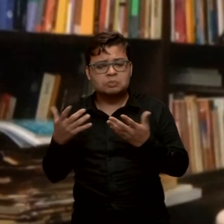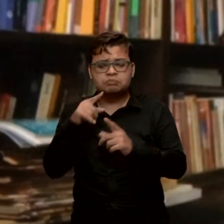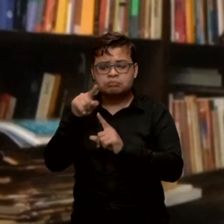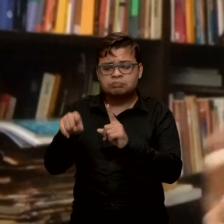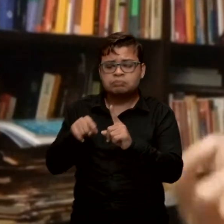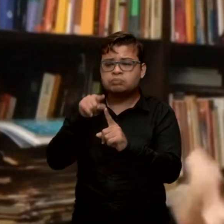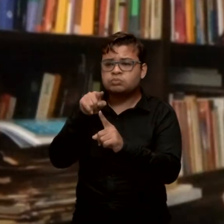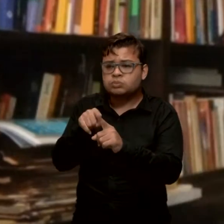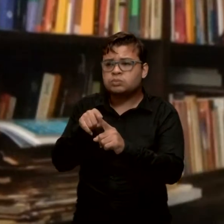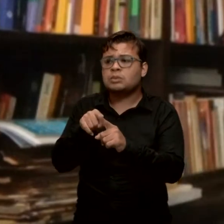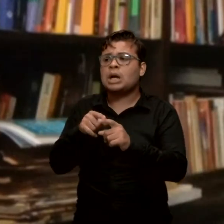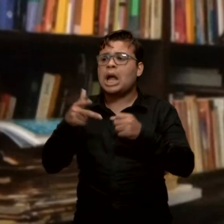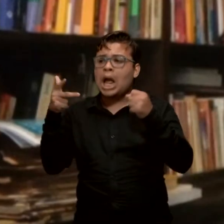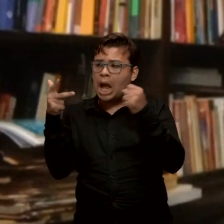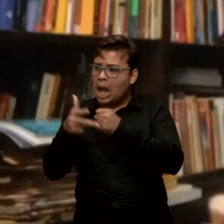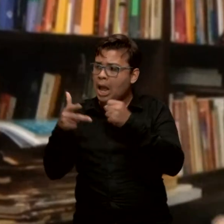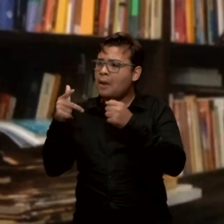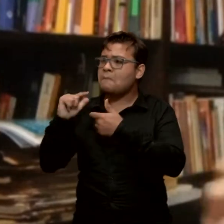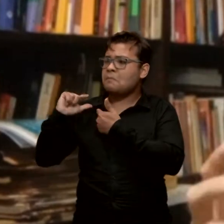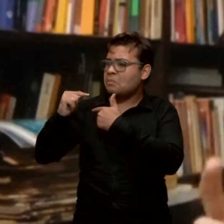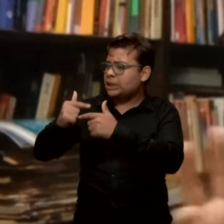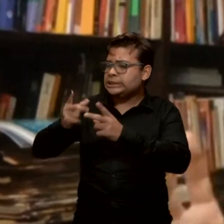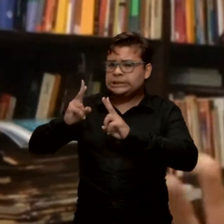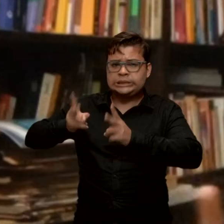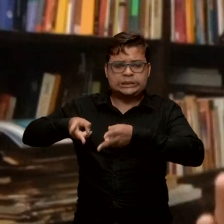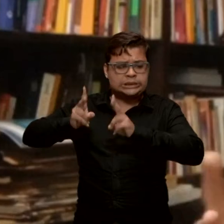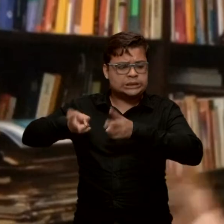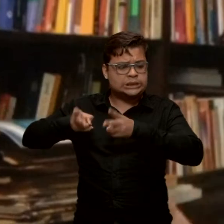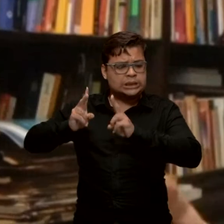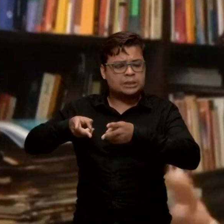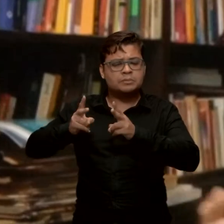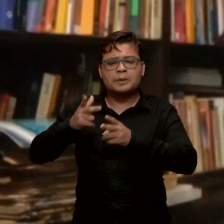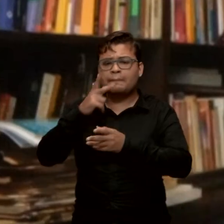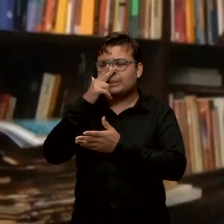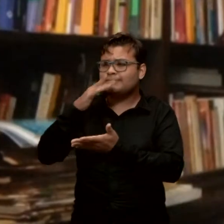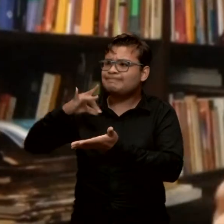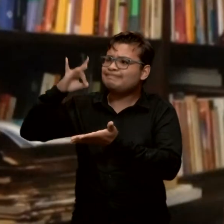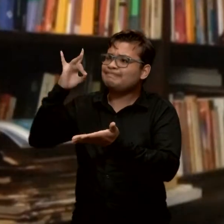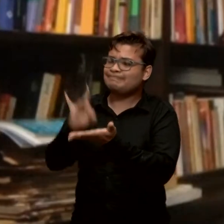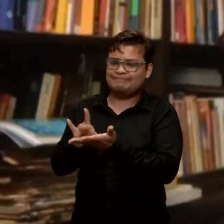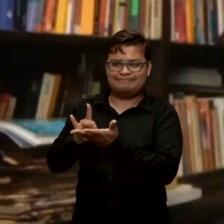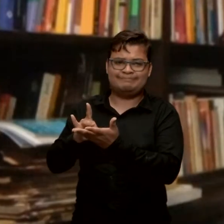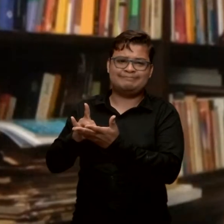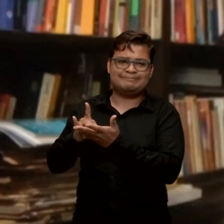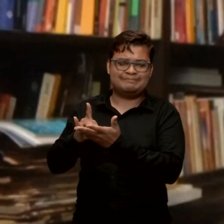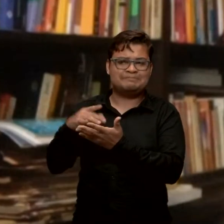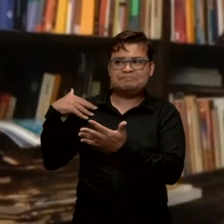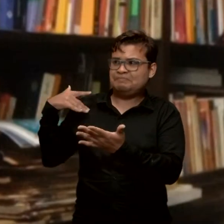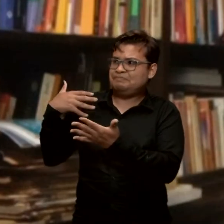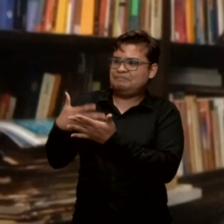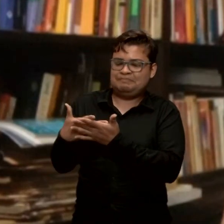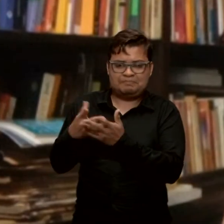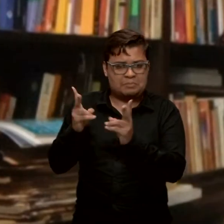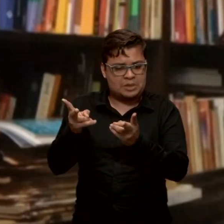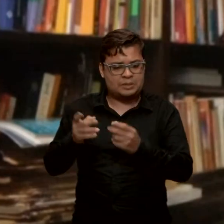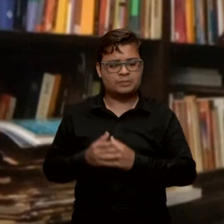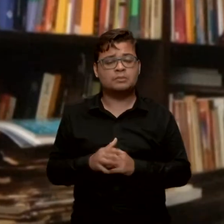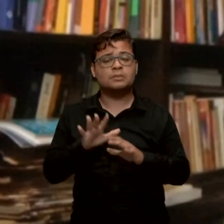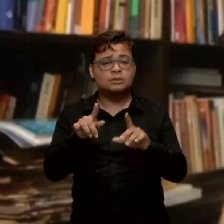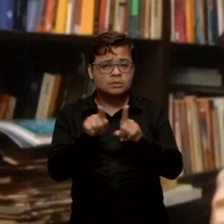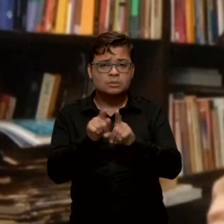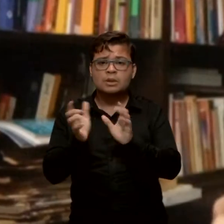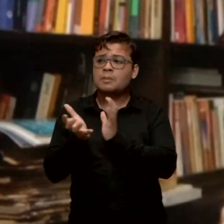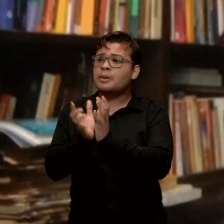de tradição do rap, assim, aquele rap talvez mais autêntico, mas você também tem, né, grupos de rap